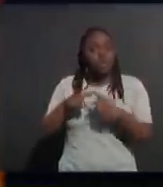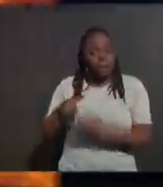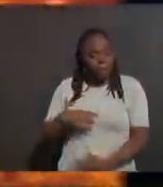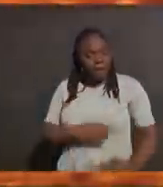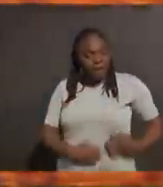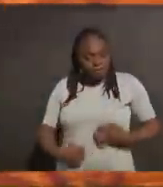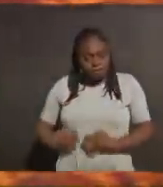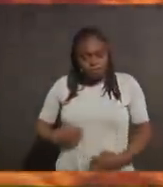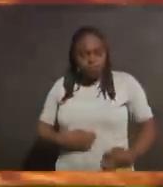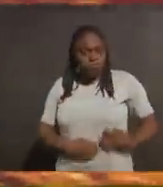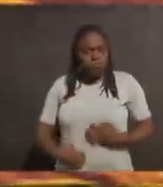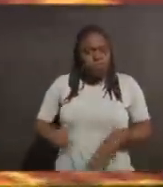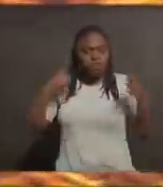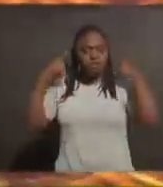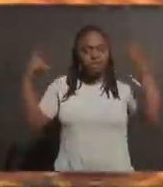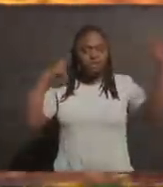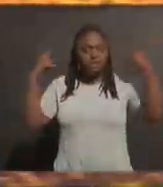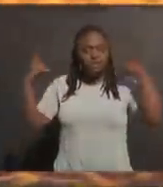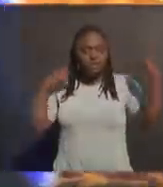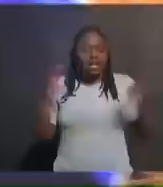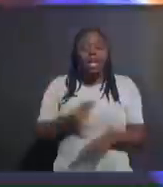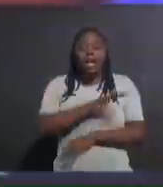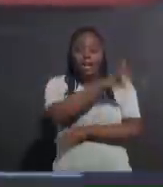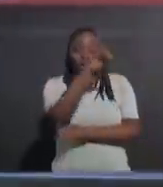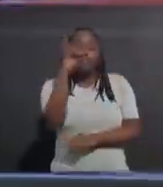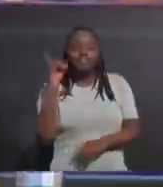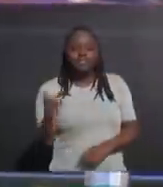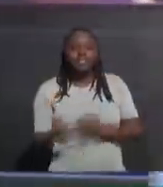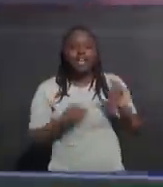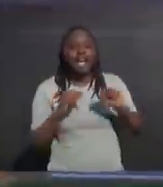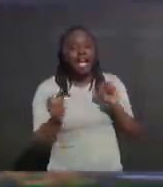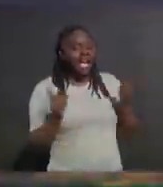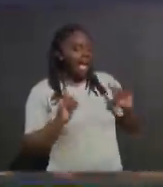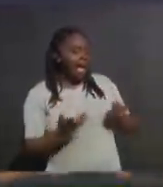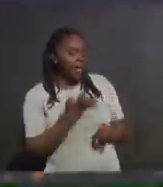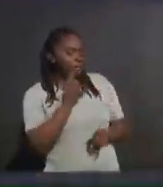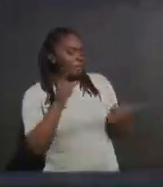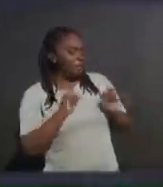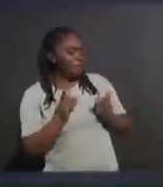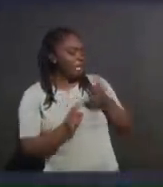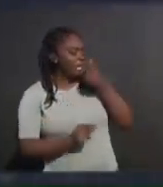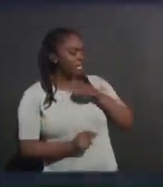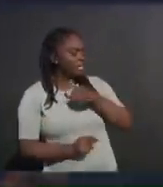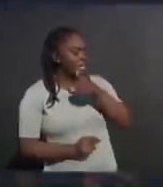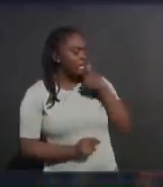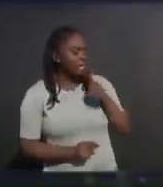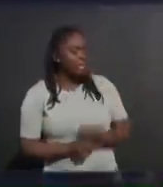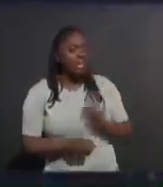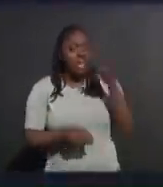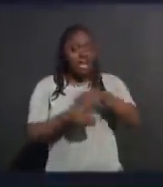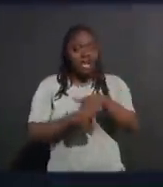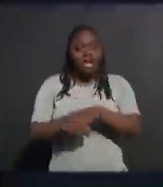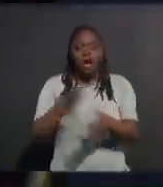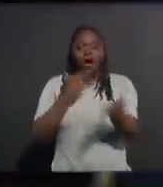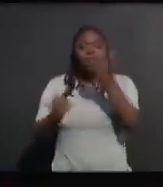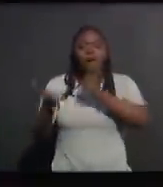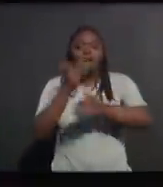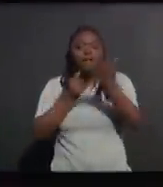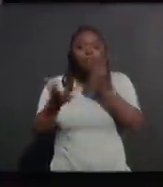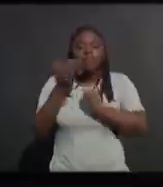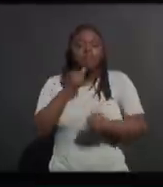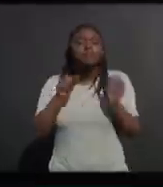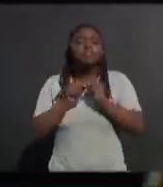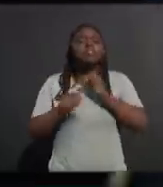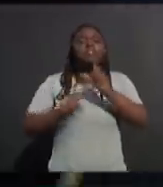ronca. Aí de dia fica de palhaçada. Não, estou de dieta. Enche a barriga à noite igual um doido. O que você